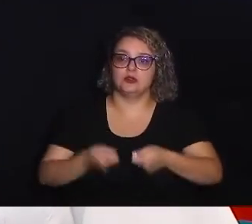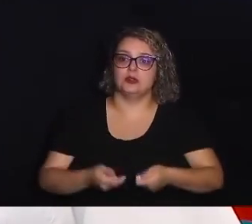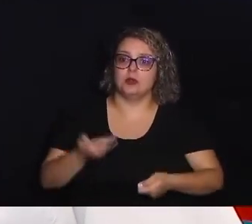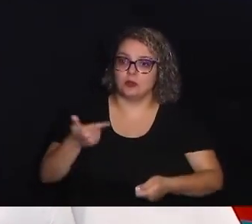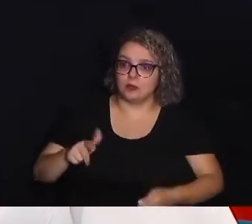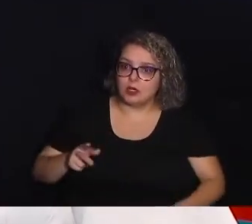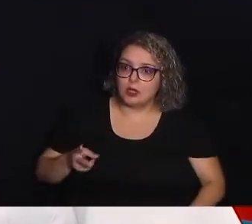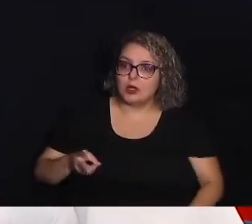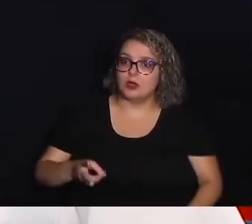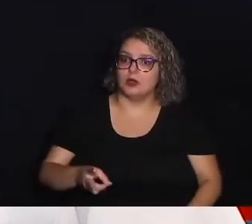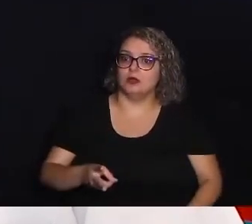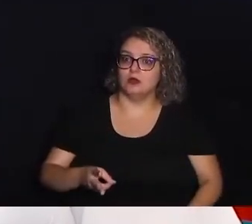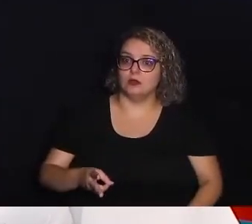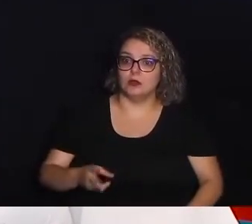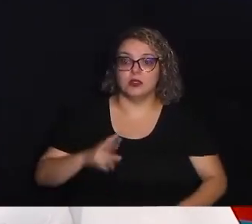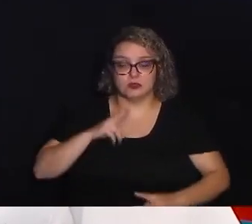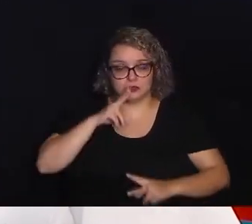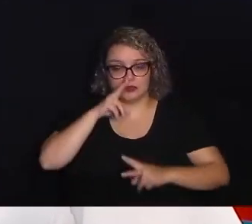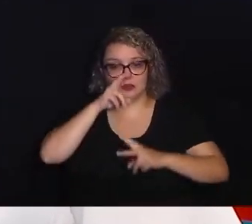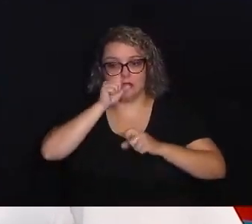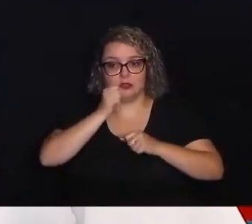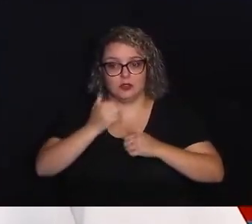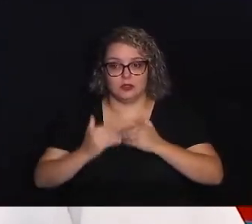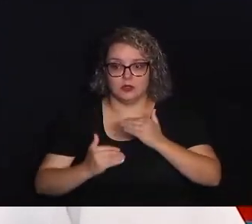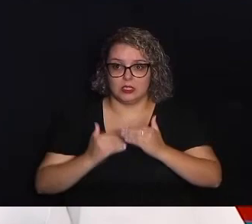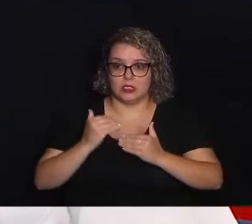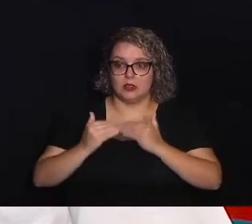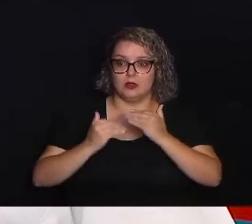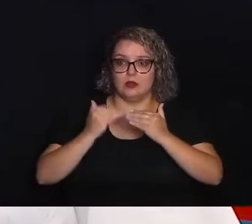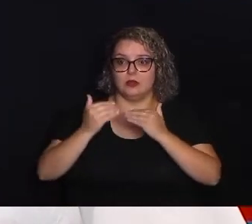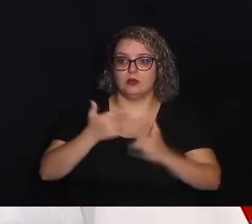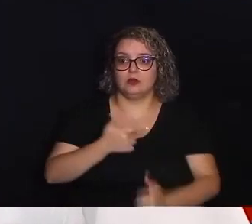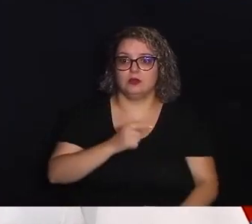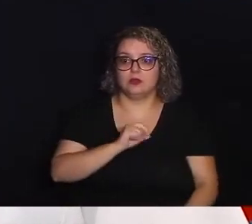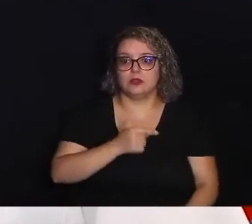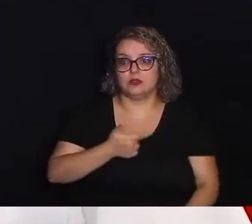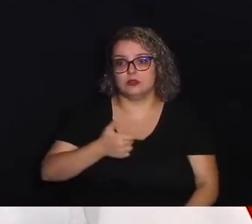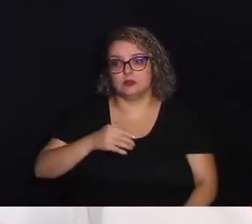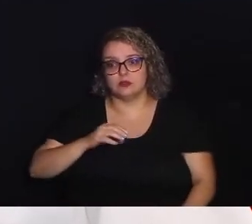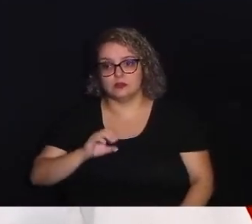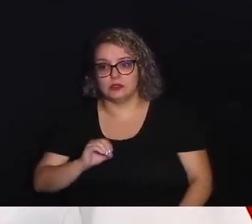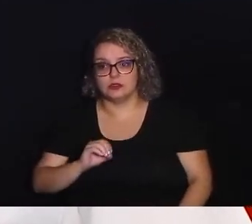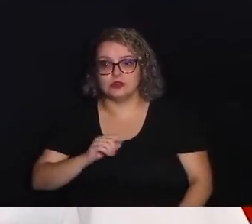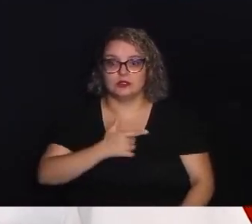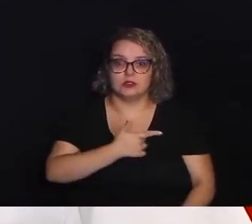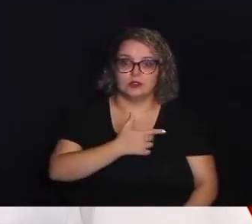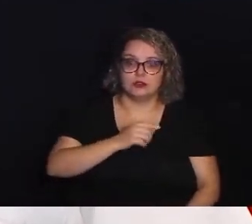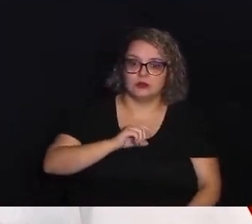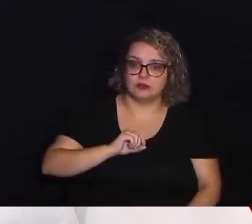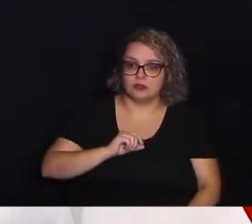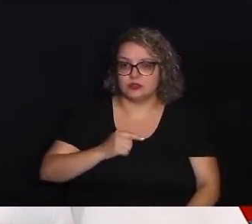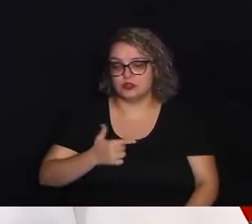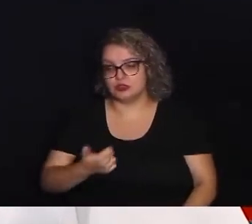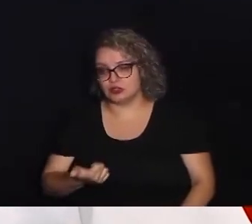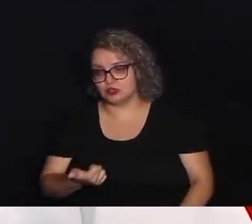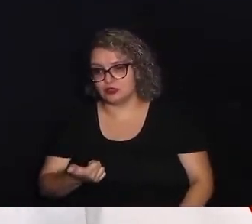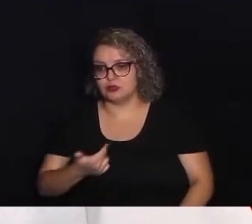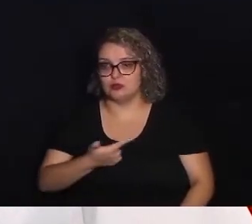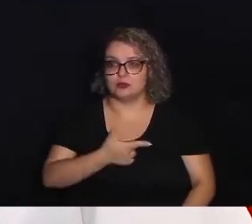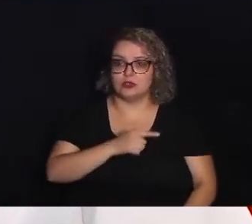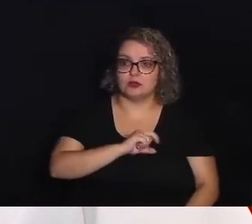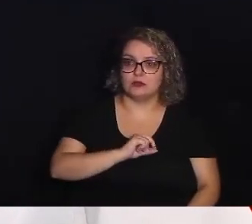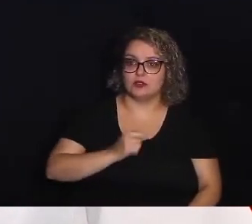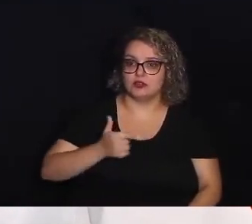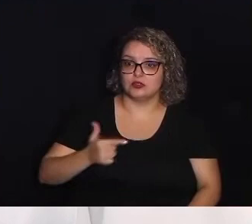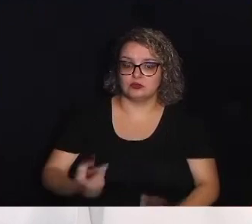solicita algo mais continuado mais perene e isso vem se desenvolvendo 2020 21 e 22 aí